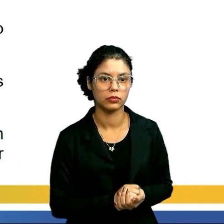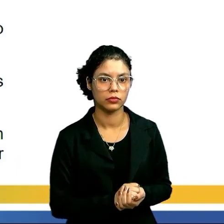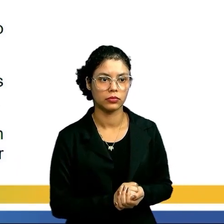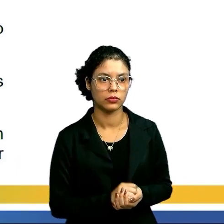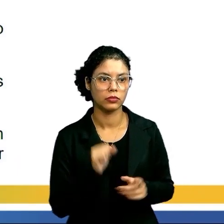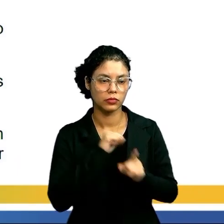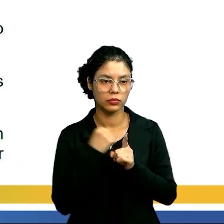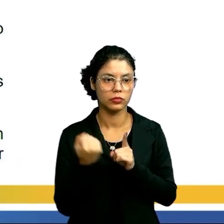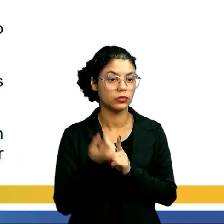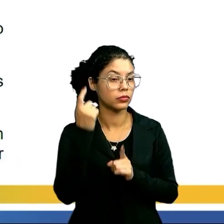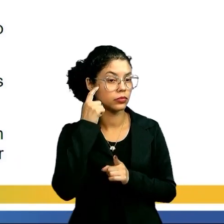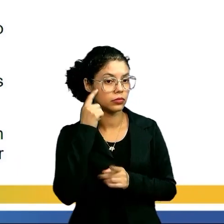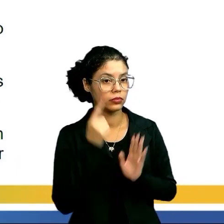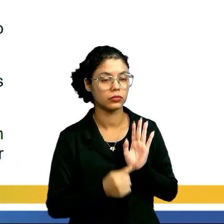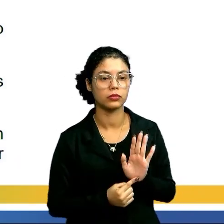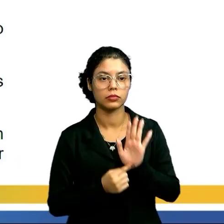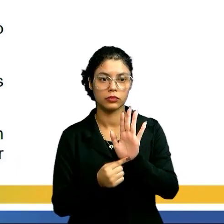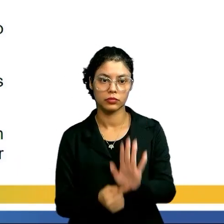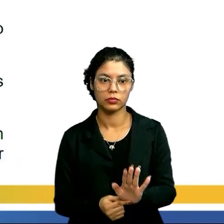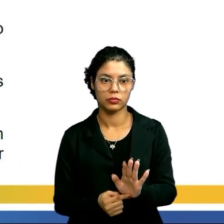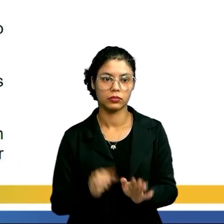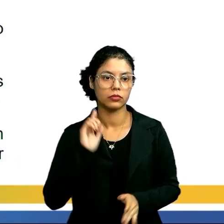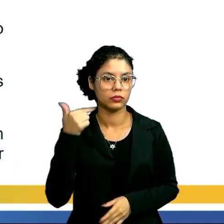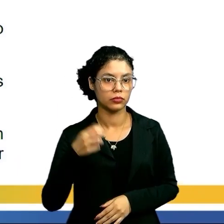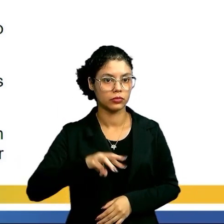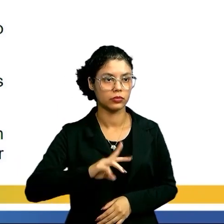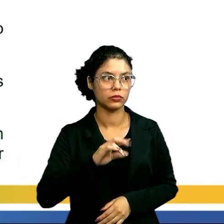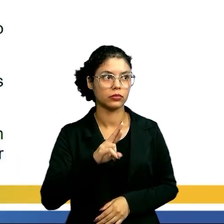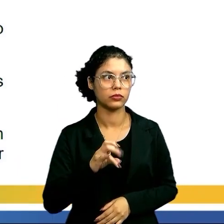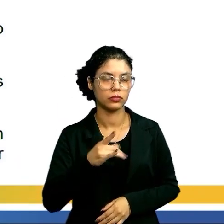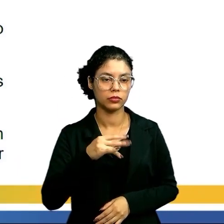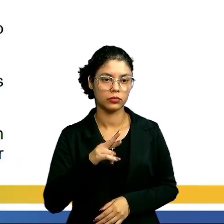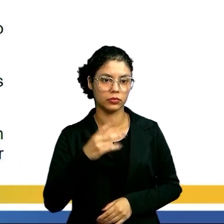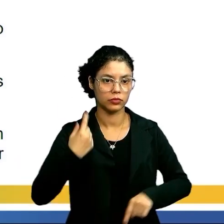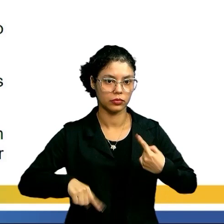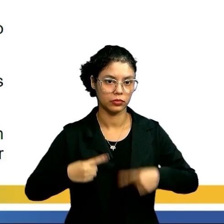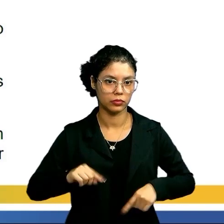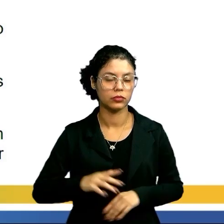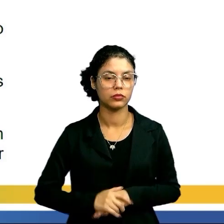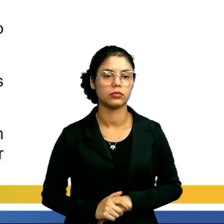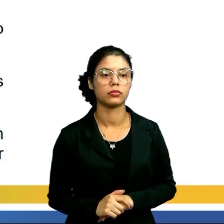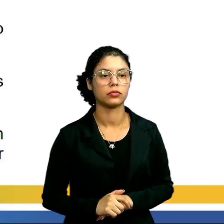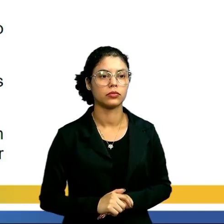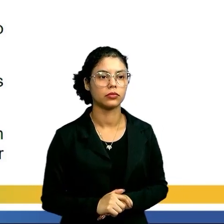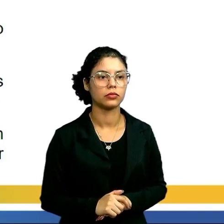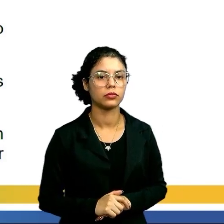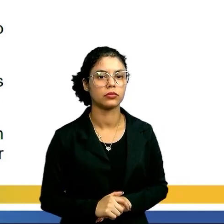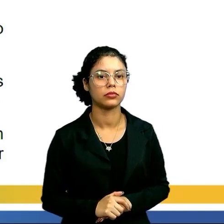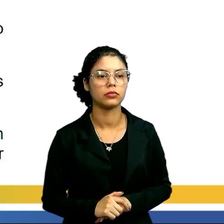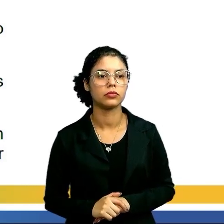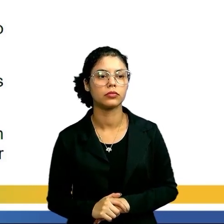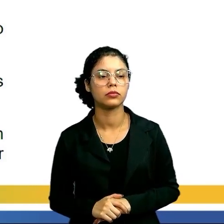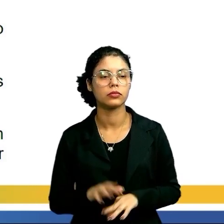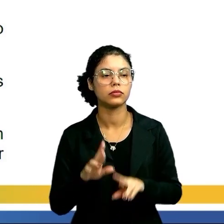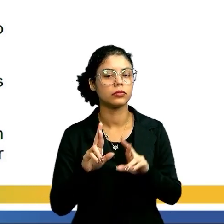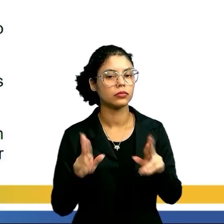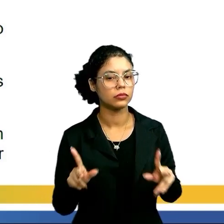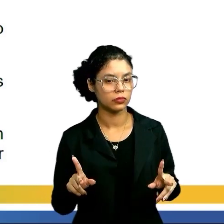relações sociais, pensamentos, representações na dimensão